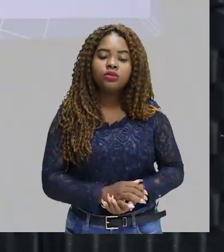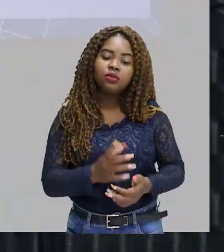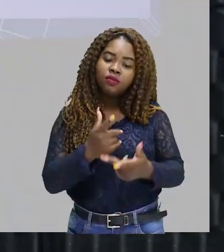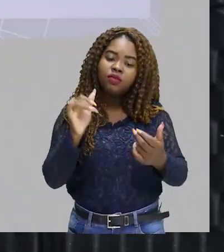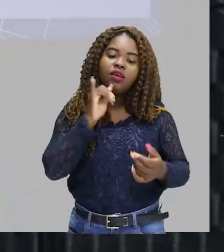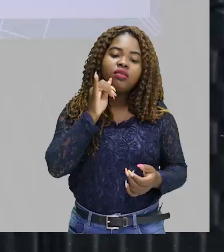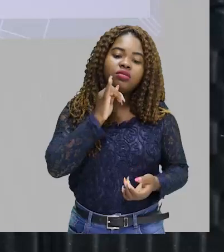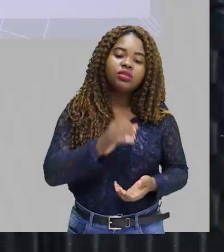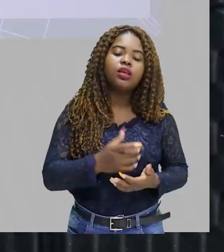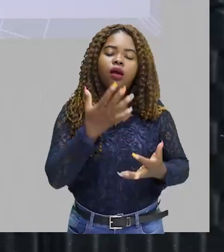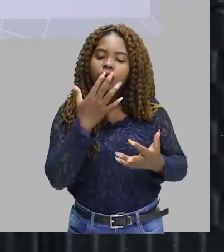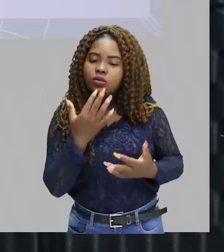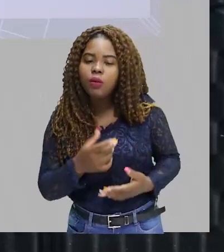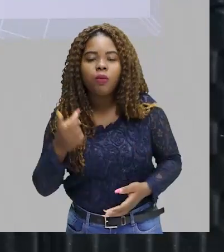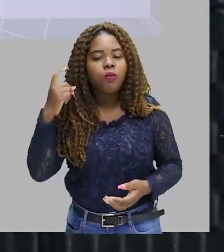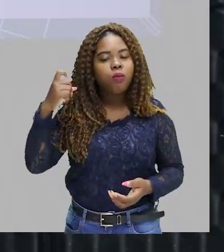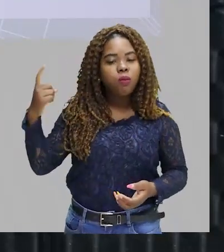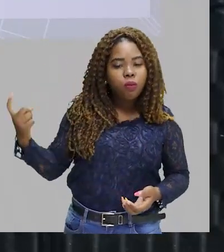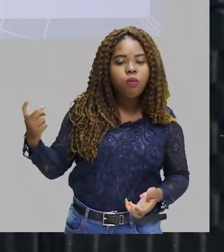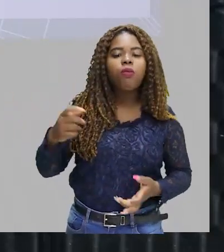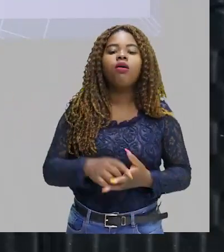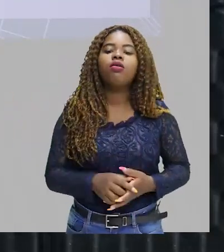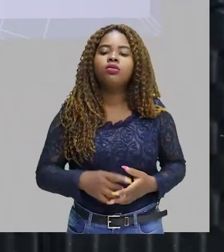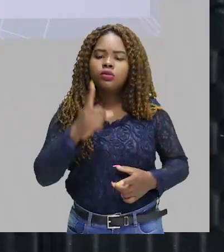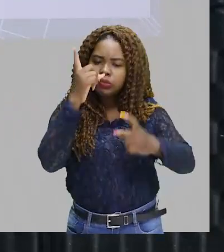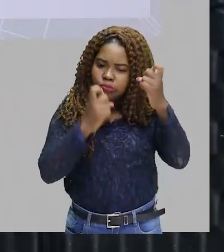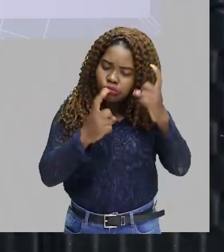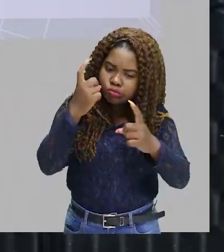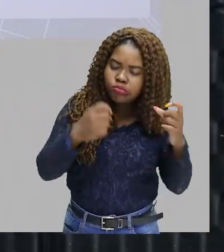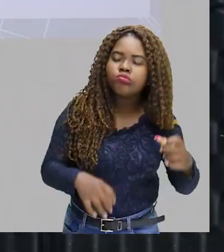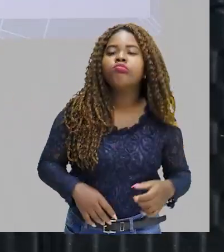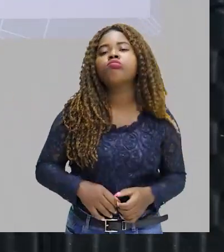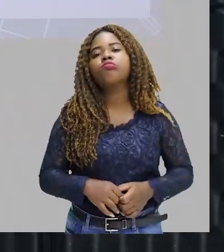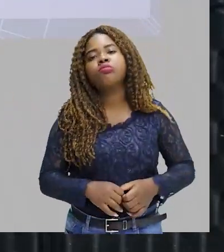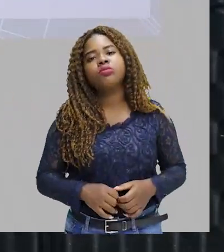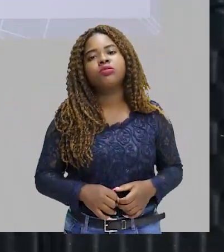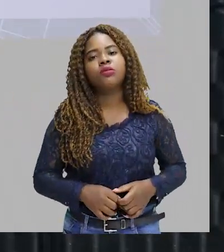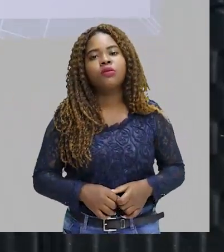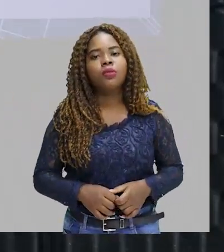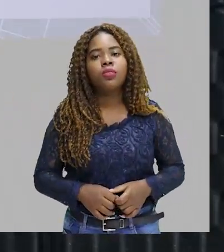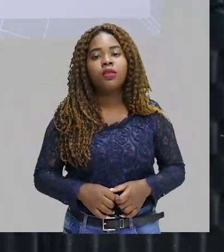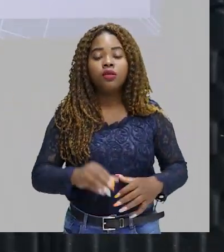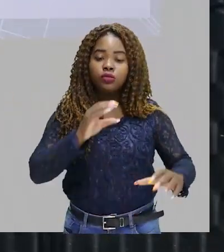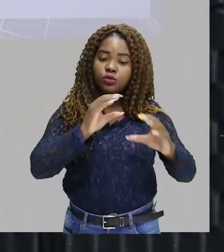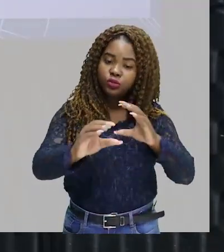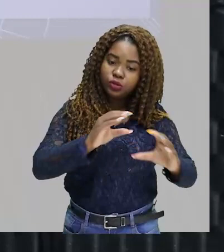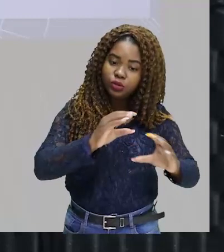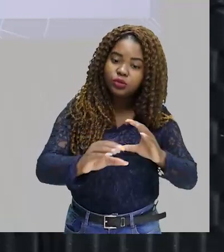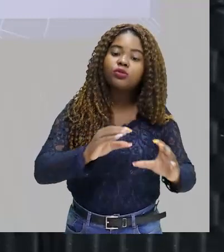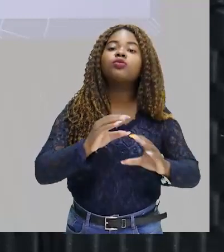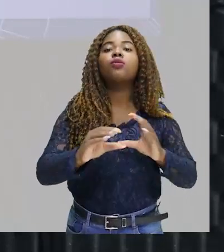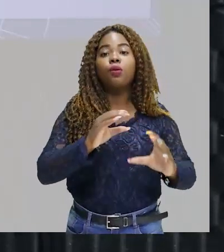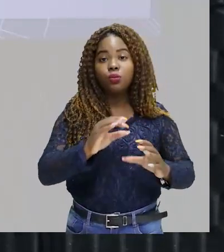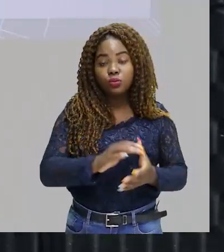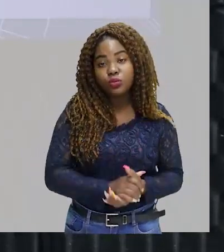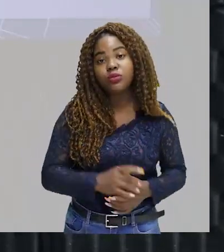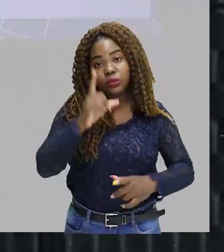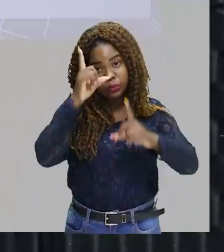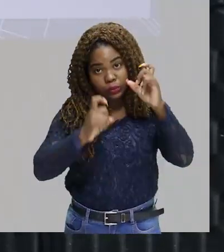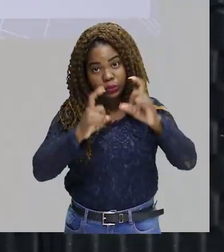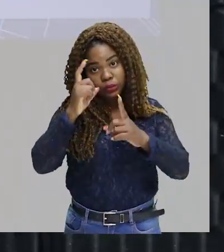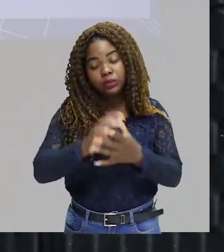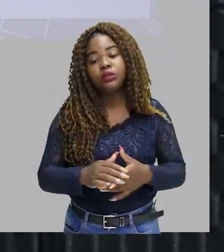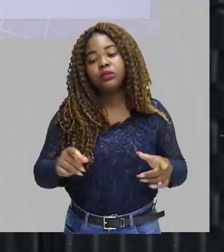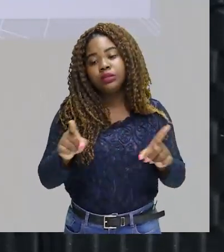As cores, os sons, os gestos. Na verdade, nós nos comunicamos muito através dos gestos e através da